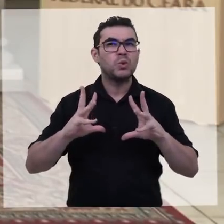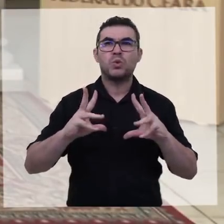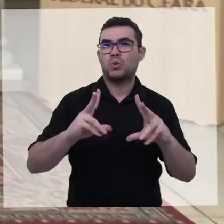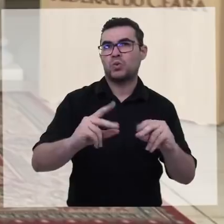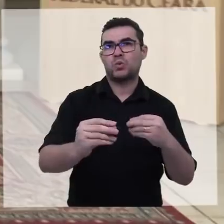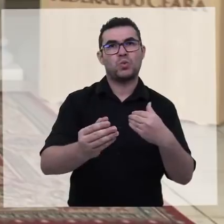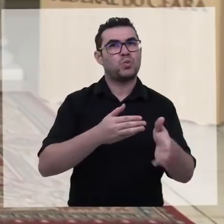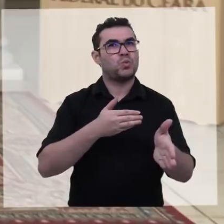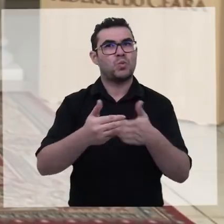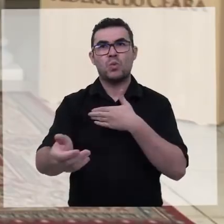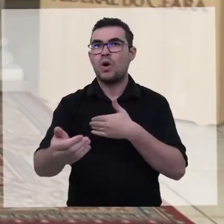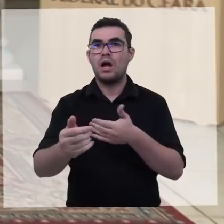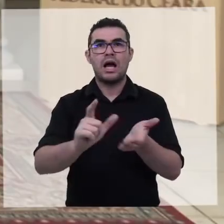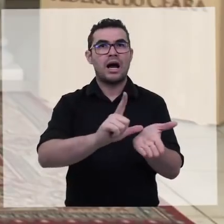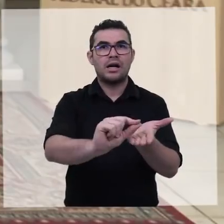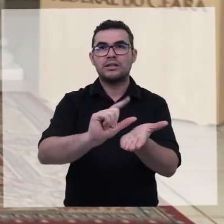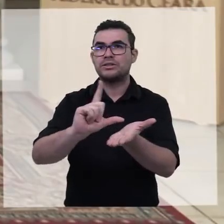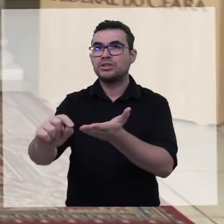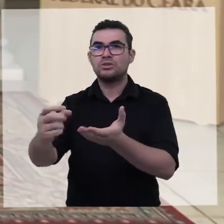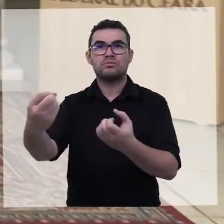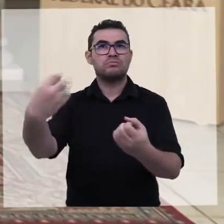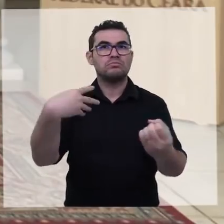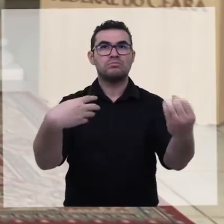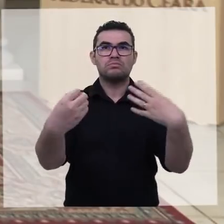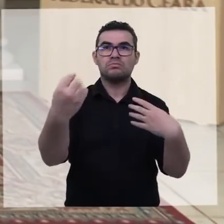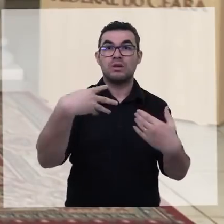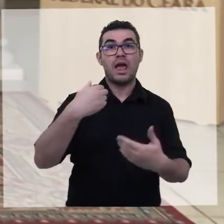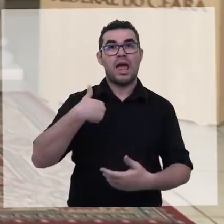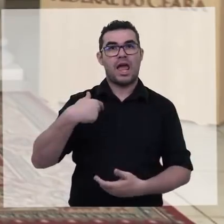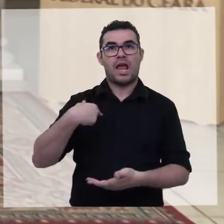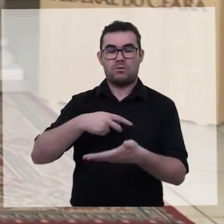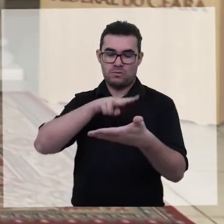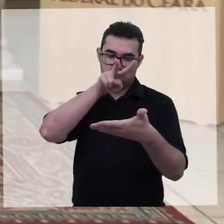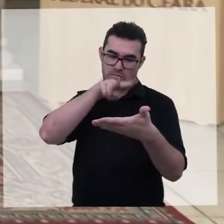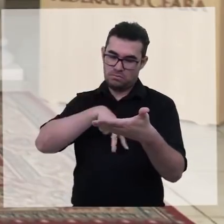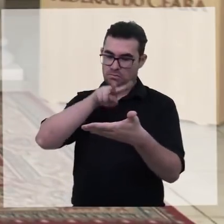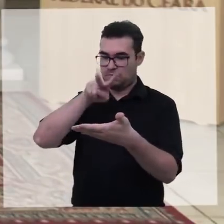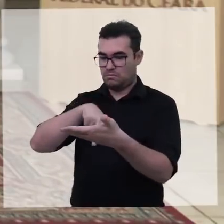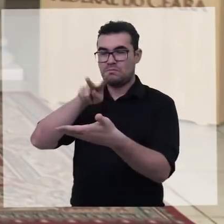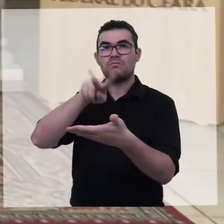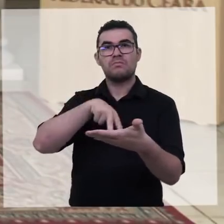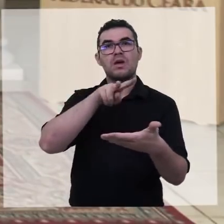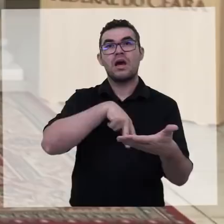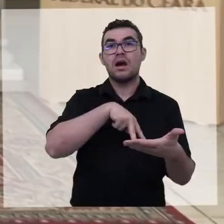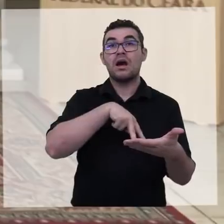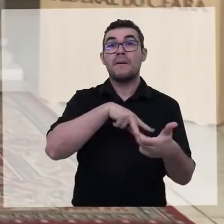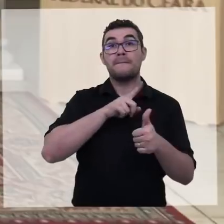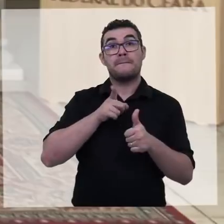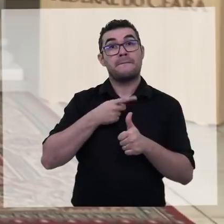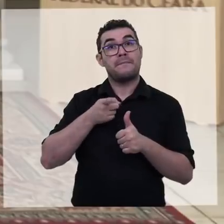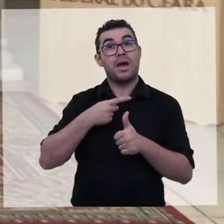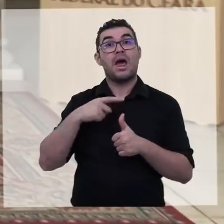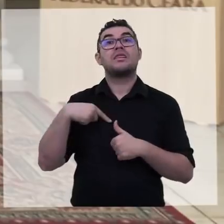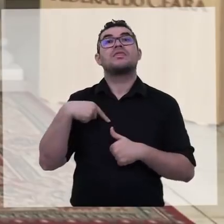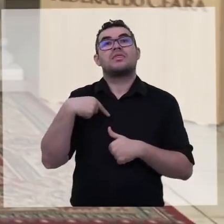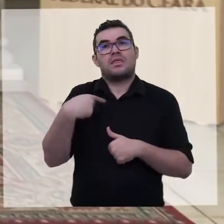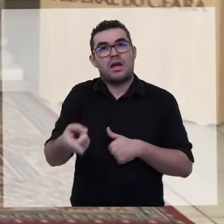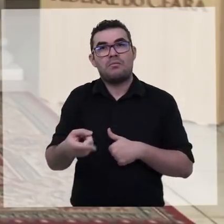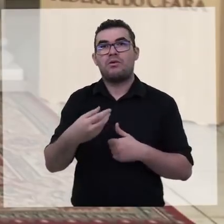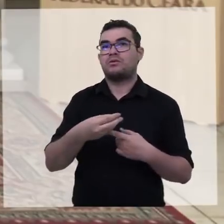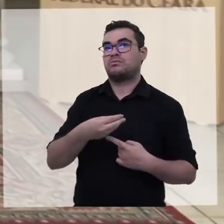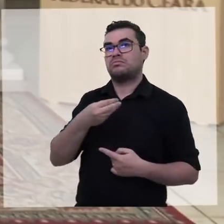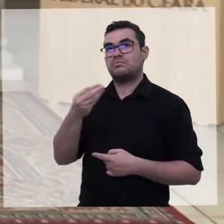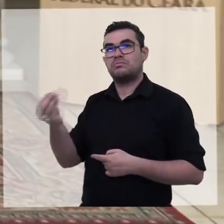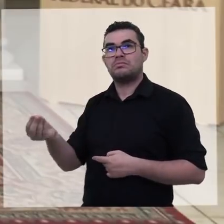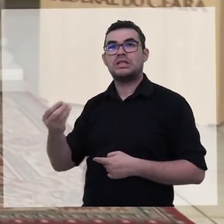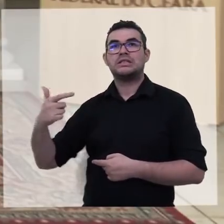lia todos os trabalhos que entravam naquela revista, eu passava o olho antes de mandar para o editor de área. Se